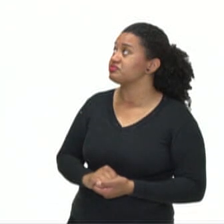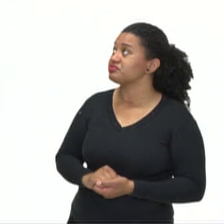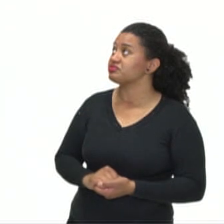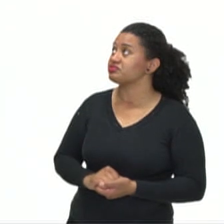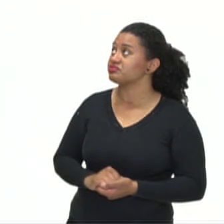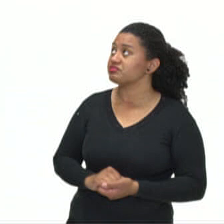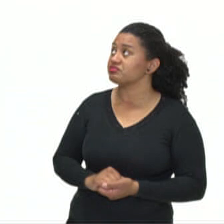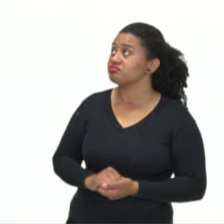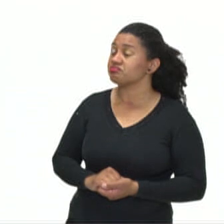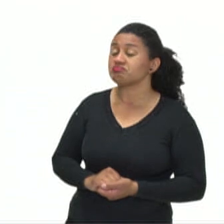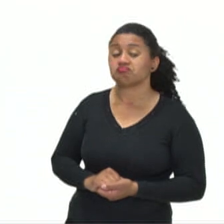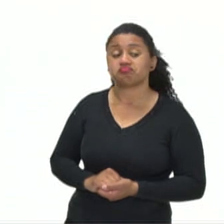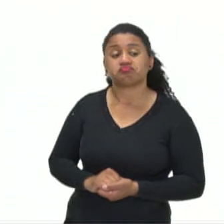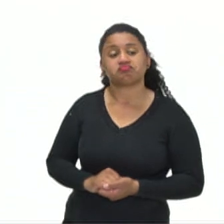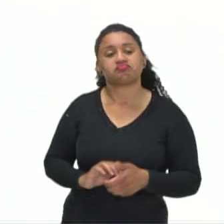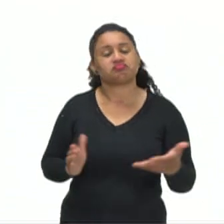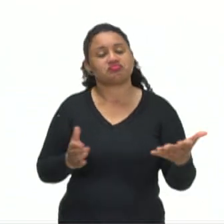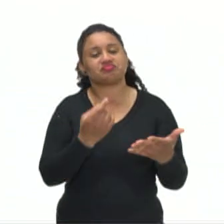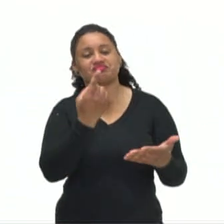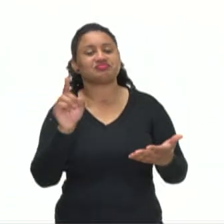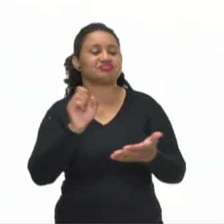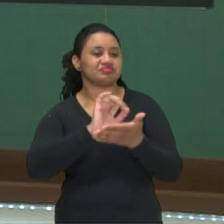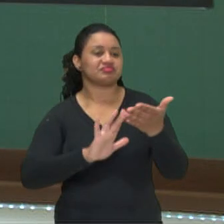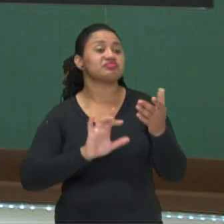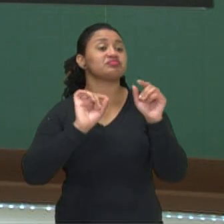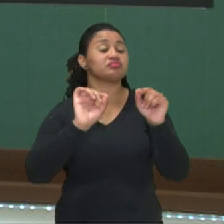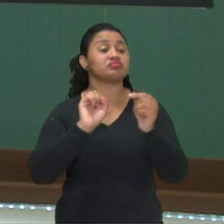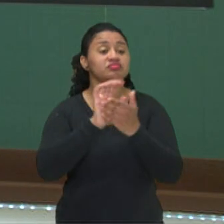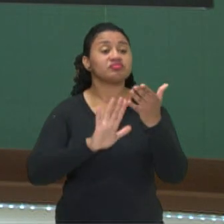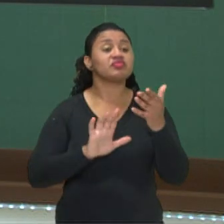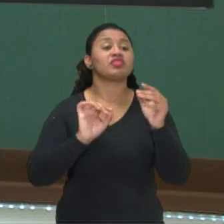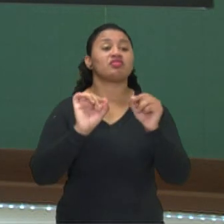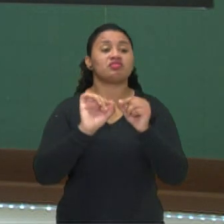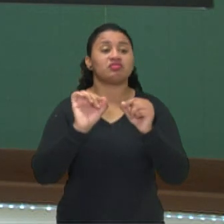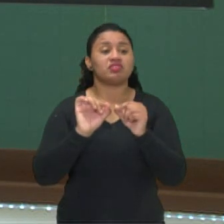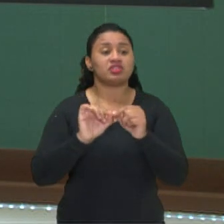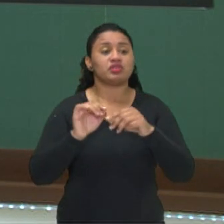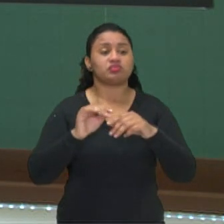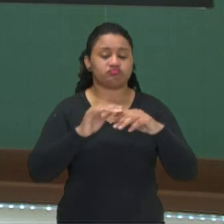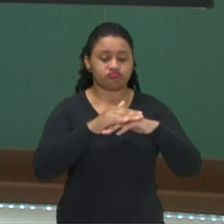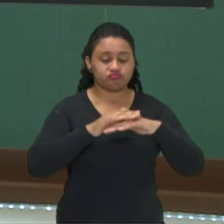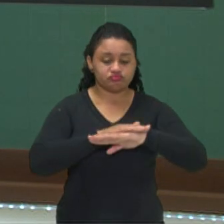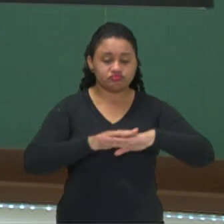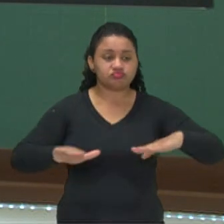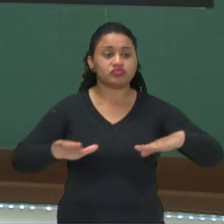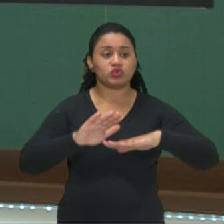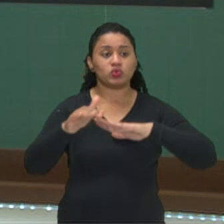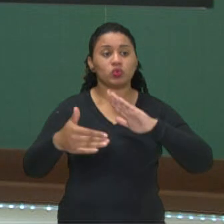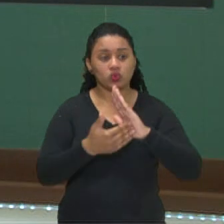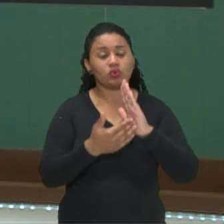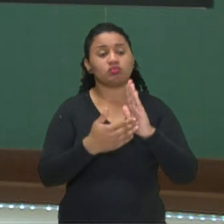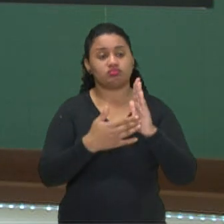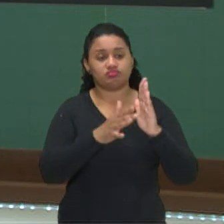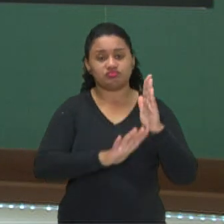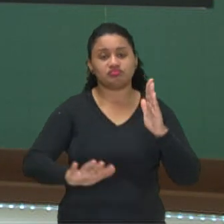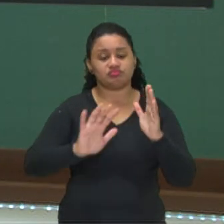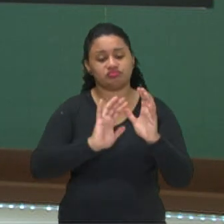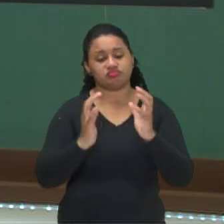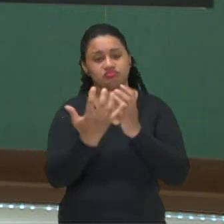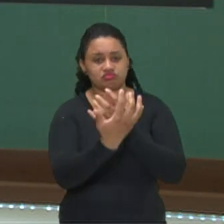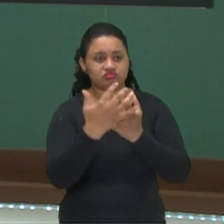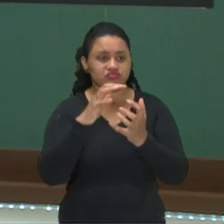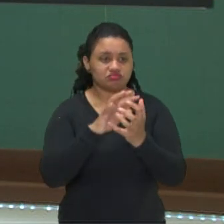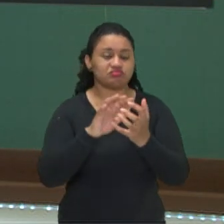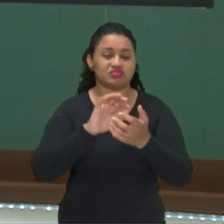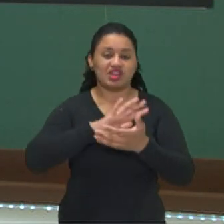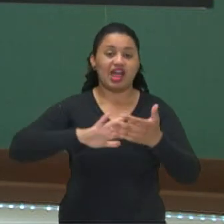nossa próxima atividade agora é um exercício aplicando superfície total lateral dela, né? Qual